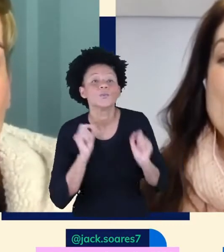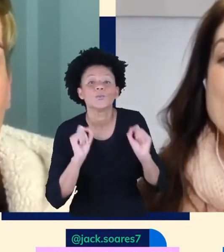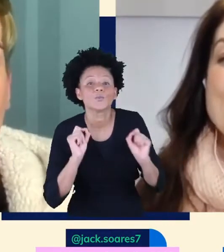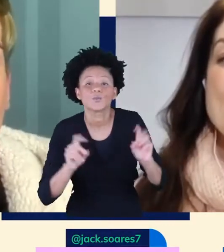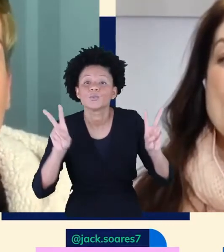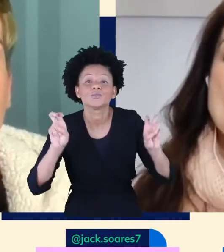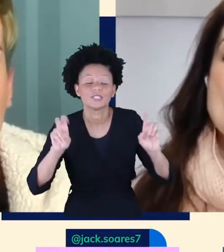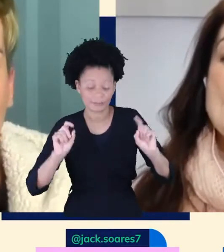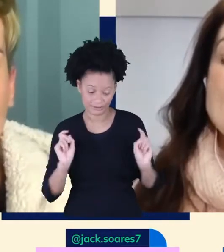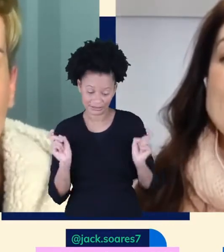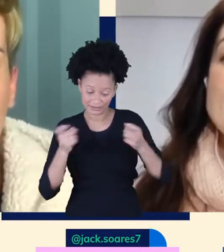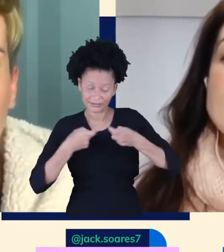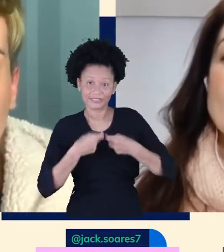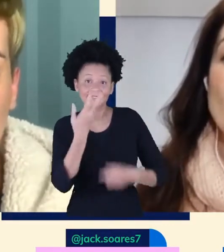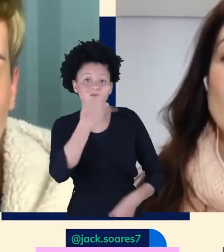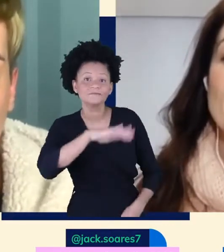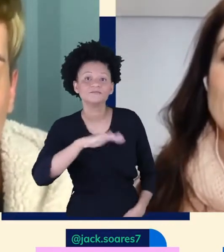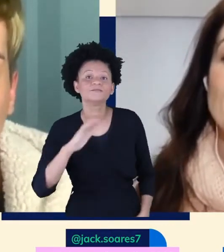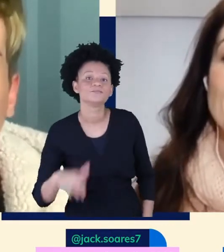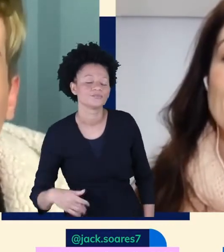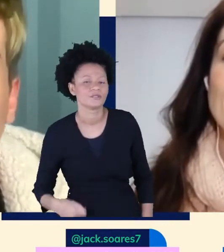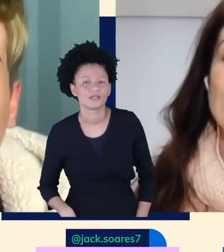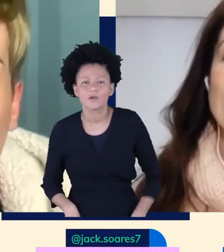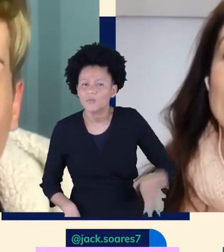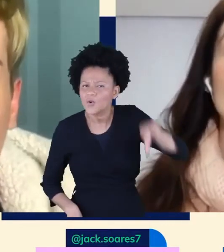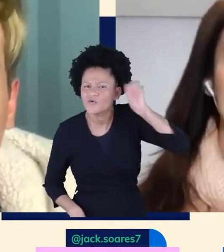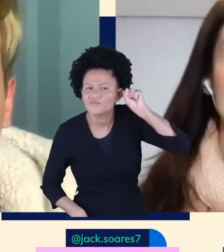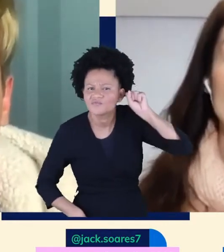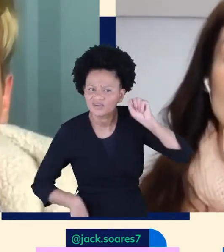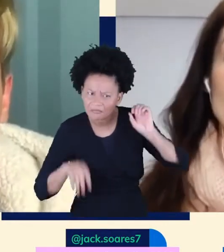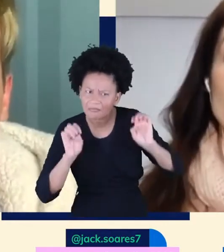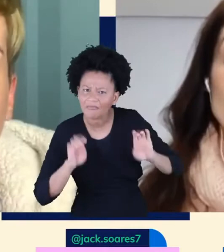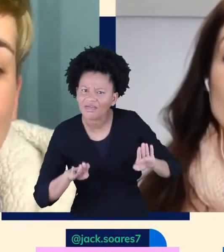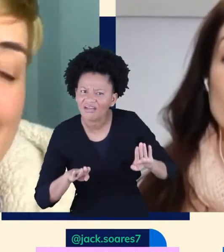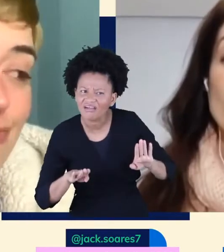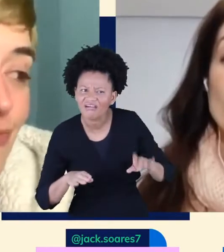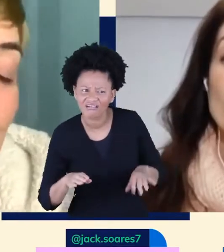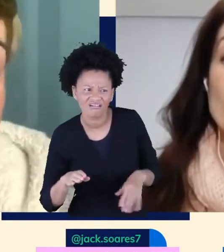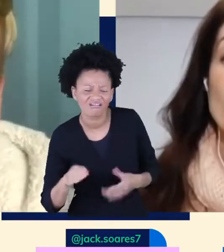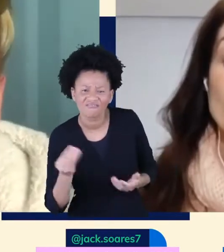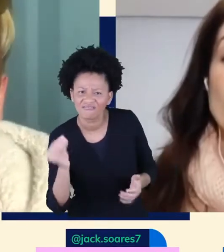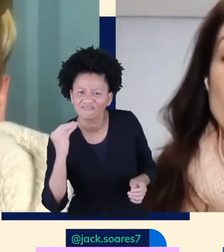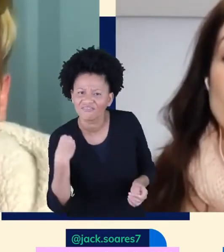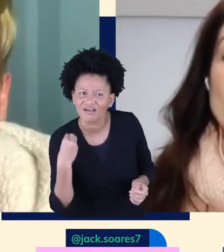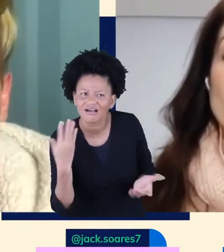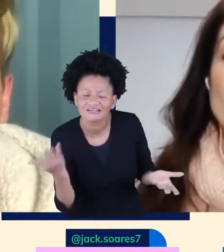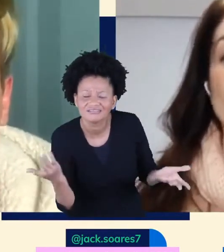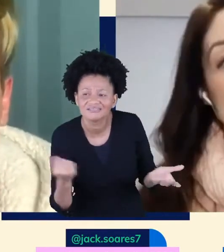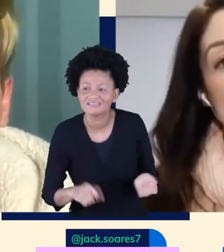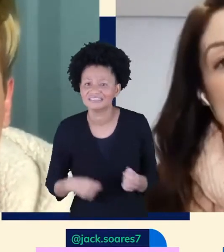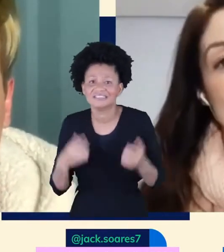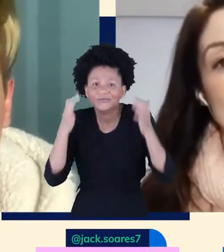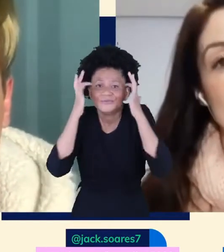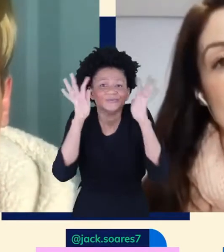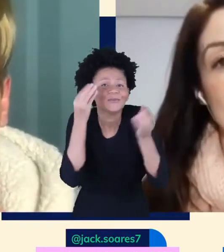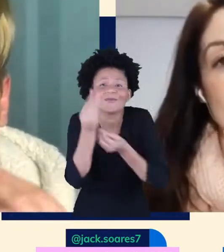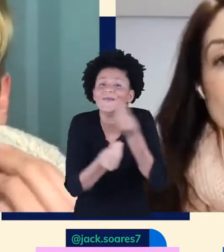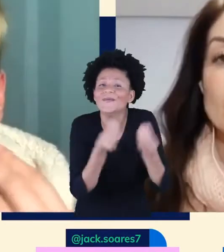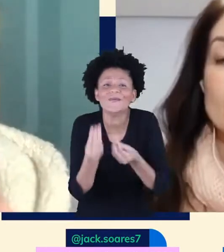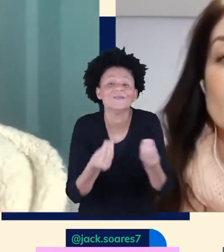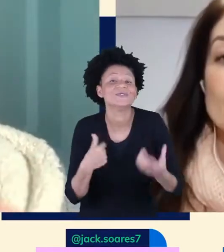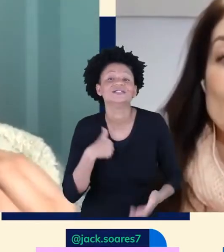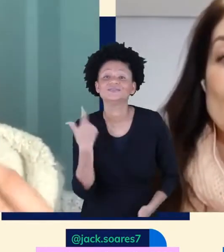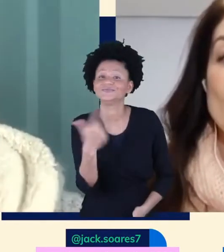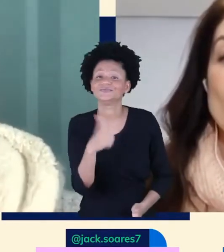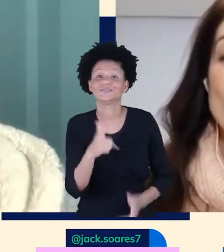hoje é sexualidade infantil. Meu áudio tá baixinho. Gente, eu não sei o que fazer, porque sabe o que acontece? Eu